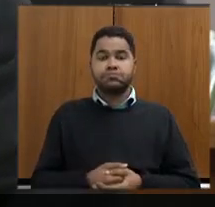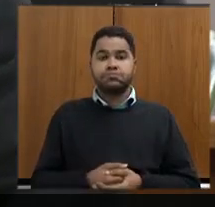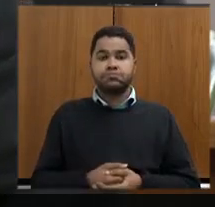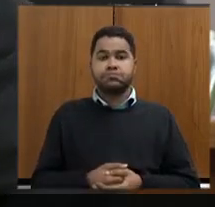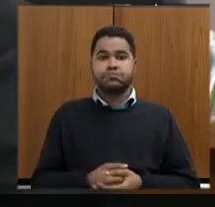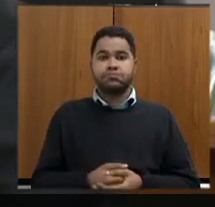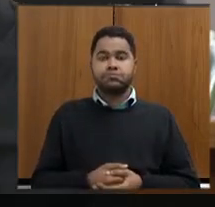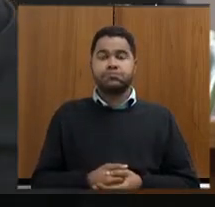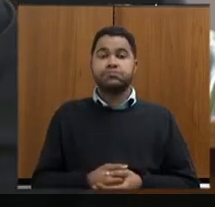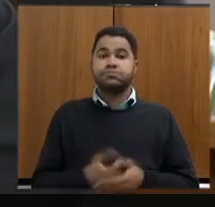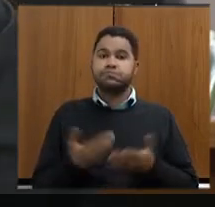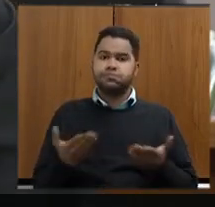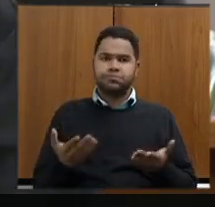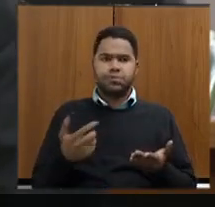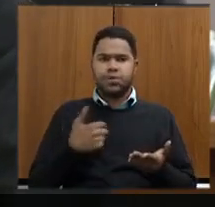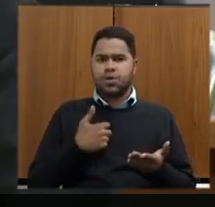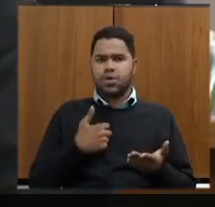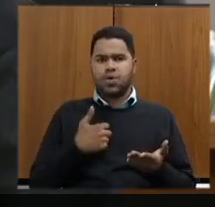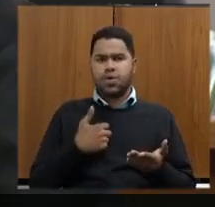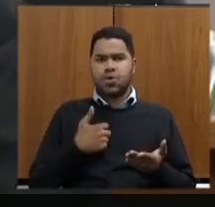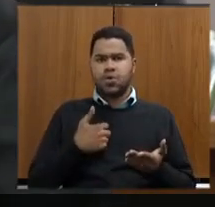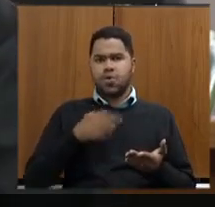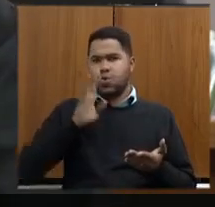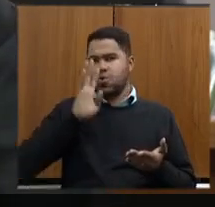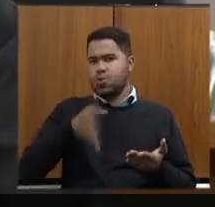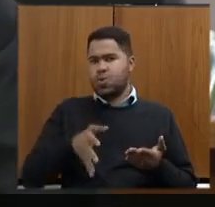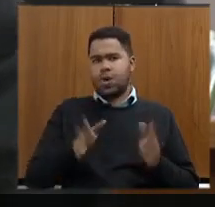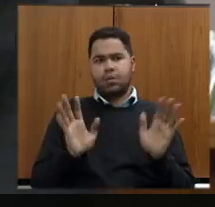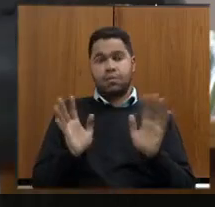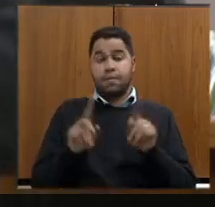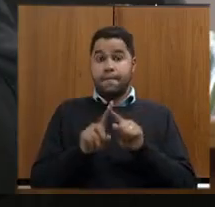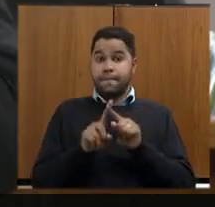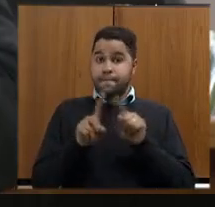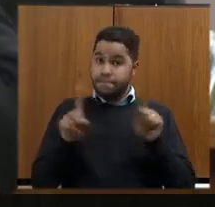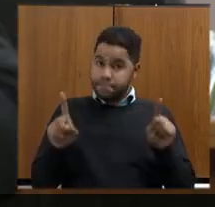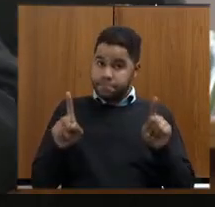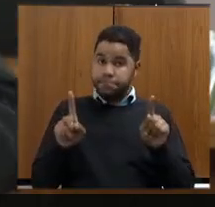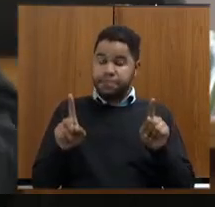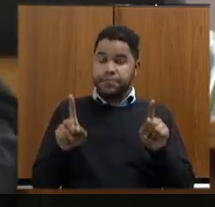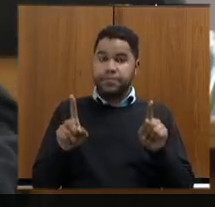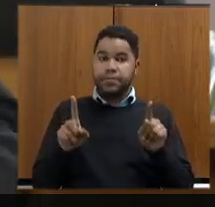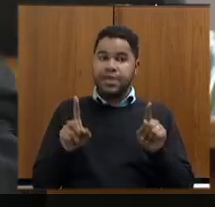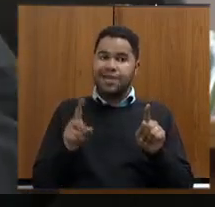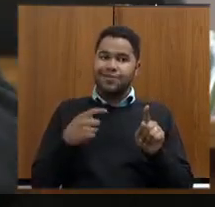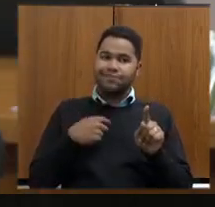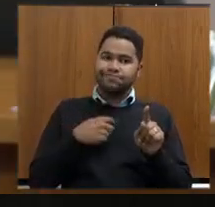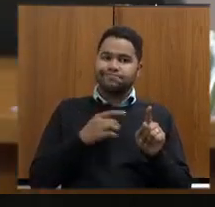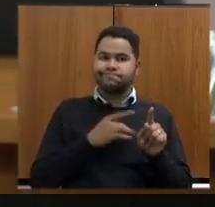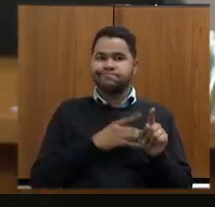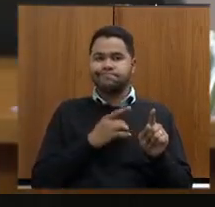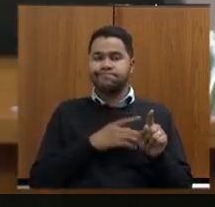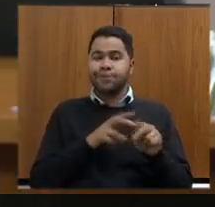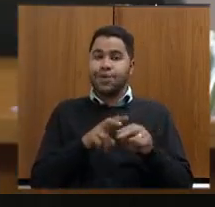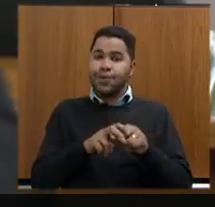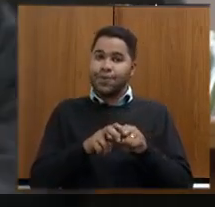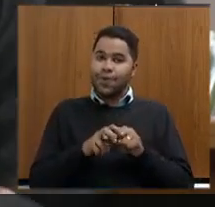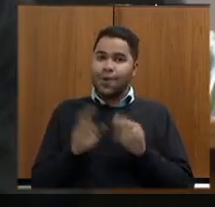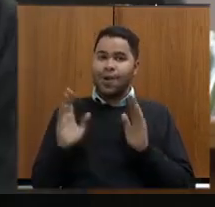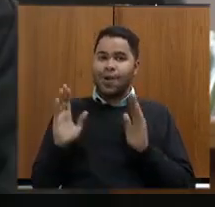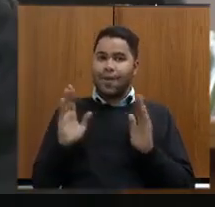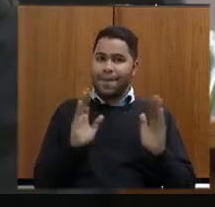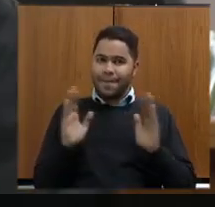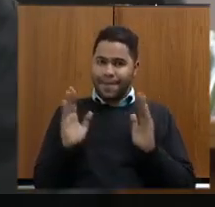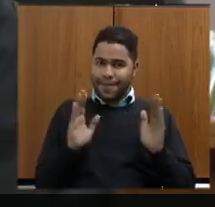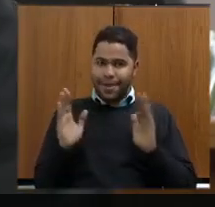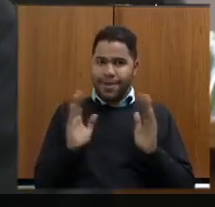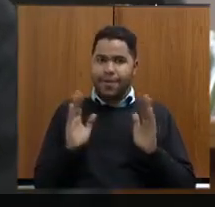E aí não vou nem fazer um julgamento antecipado mas eu temo que em função do período